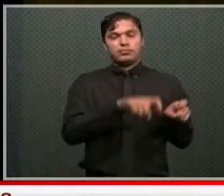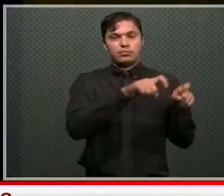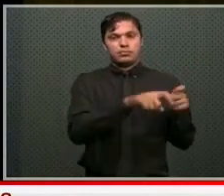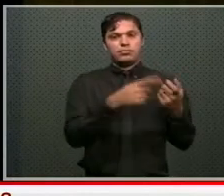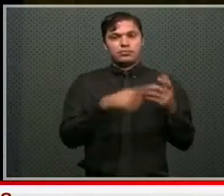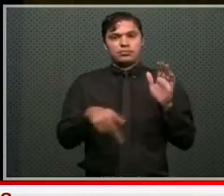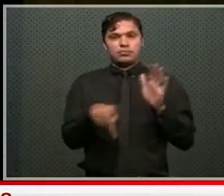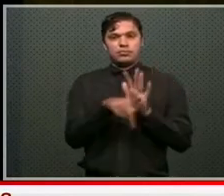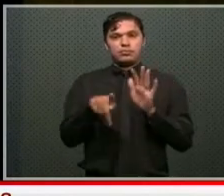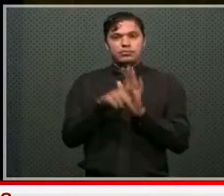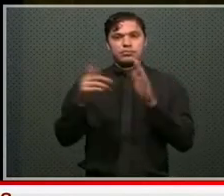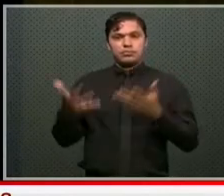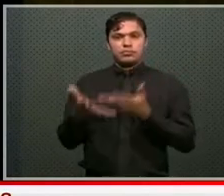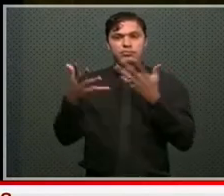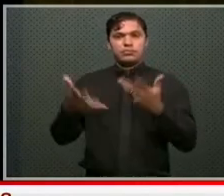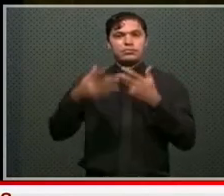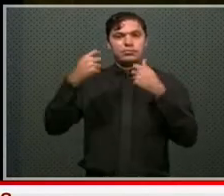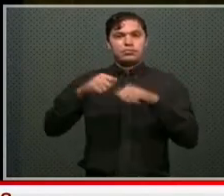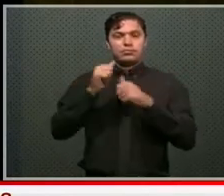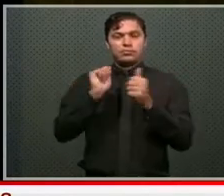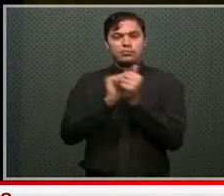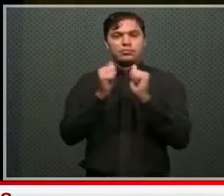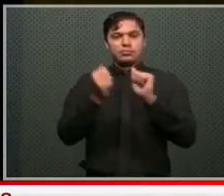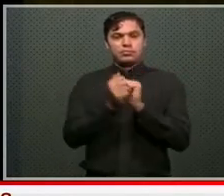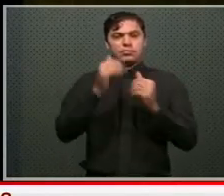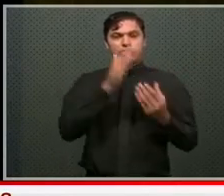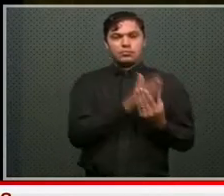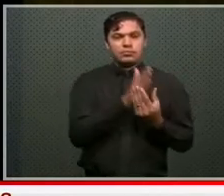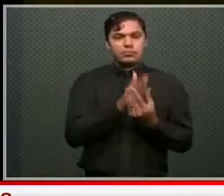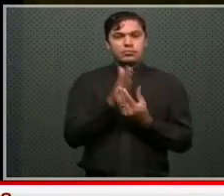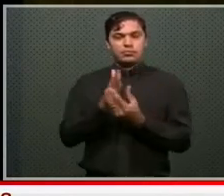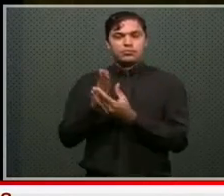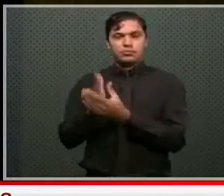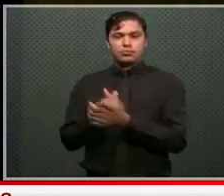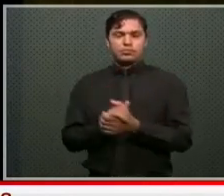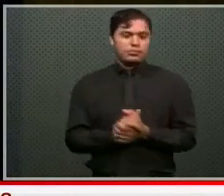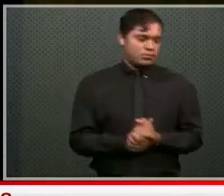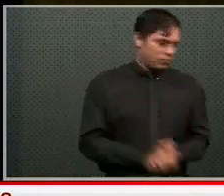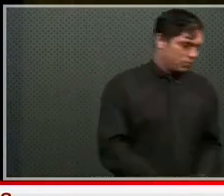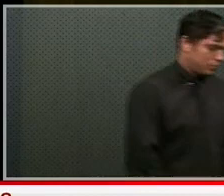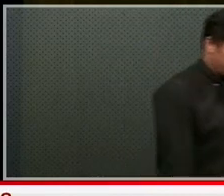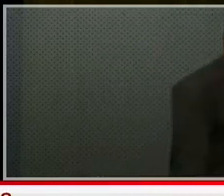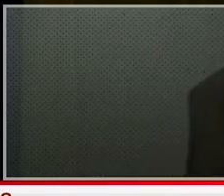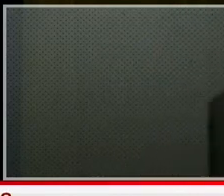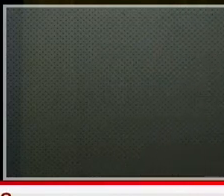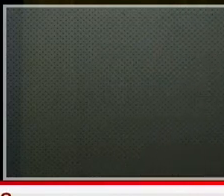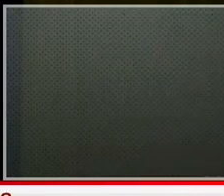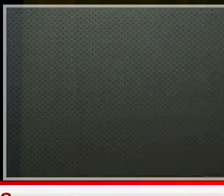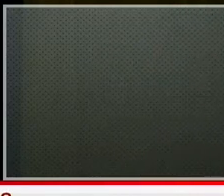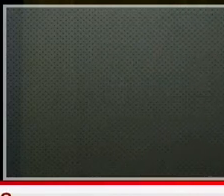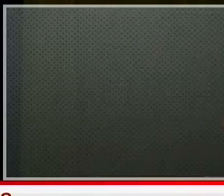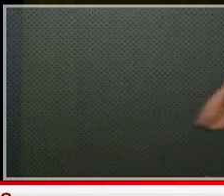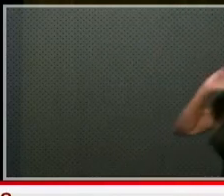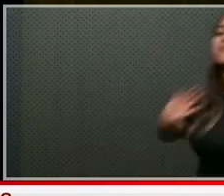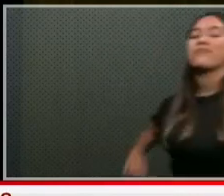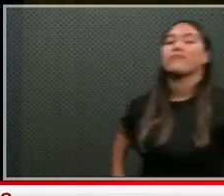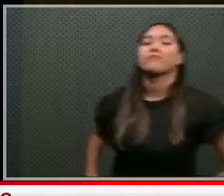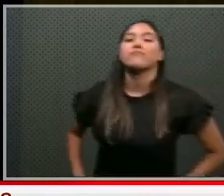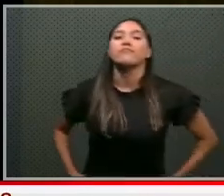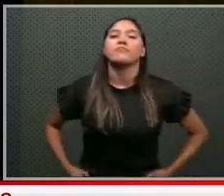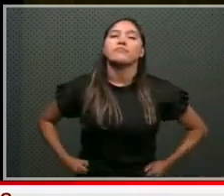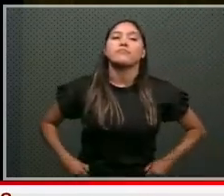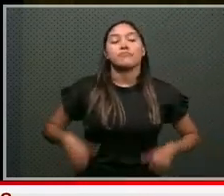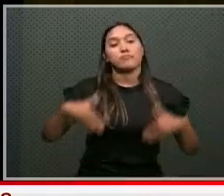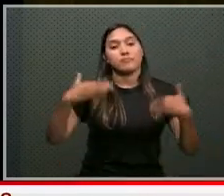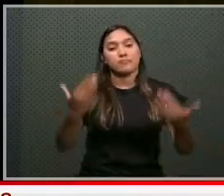fomentarmos aquela necessidade de adequação de processos entendeu então essa necessidade ela vem naturalmente só vai ser